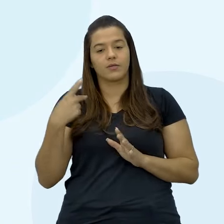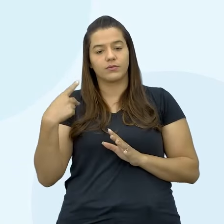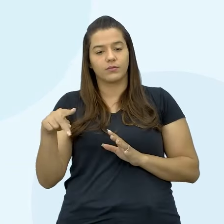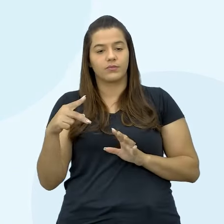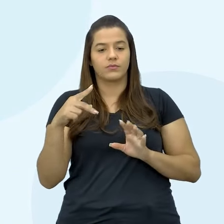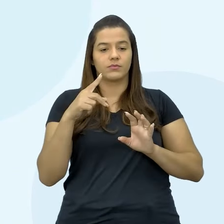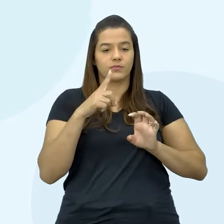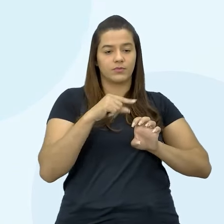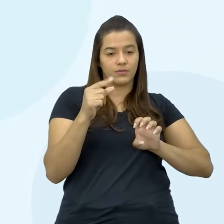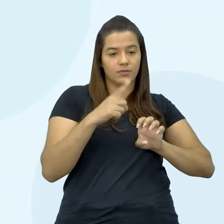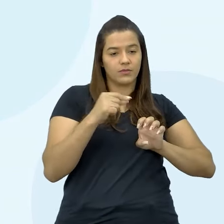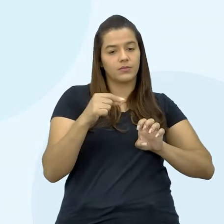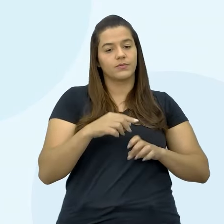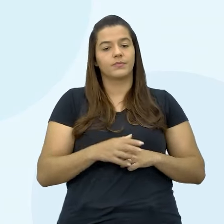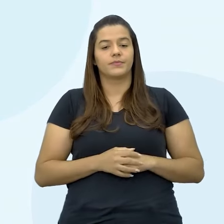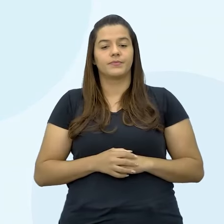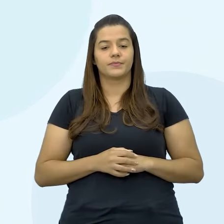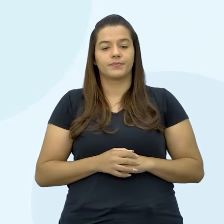empreender,